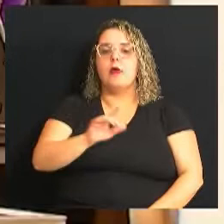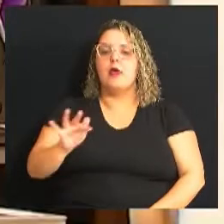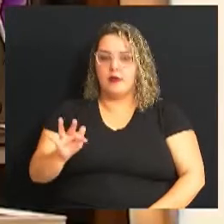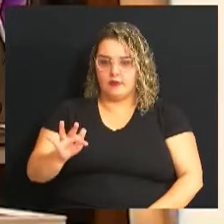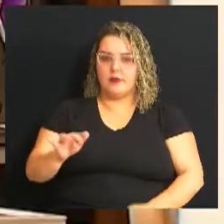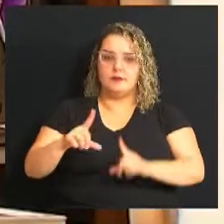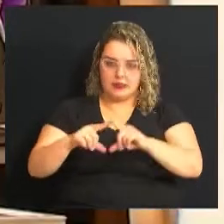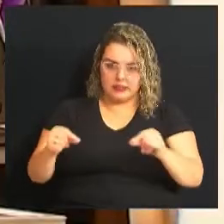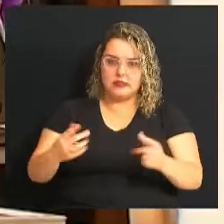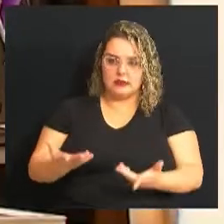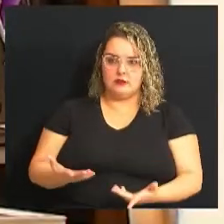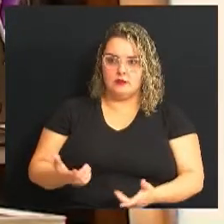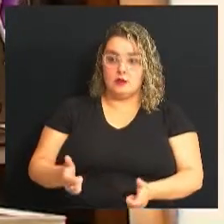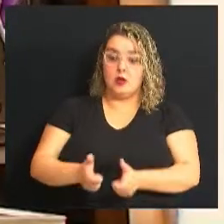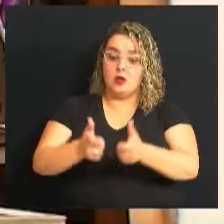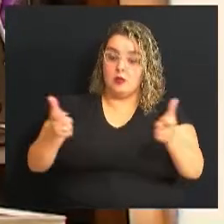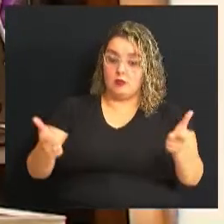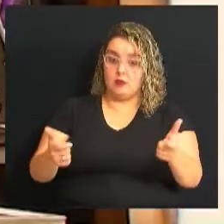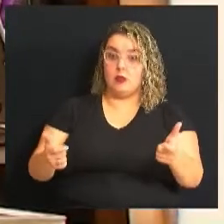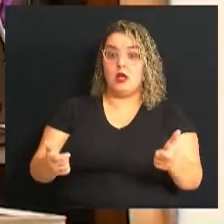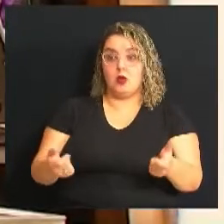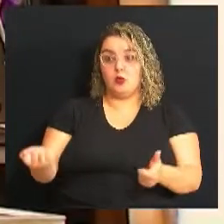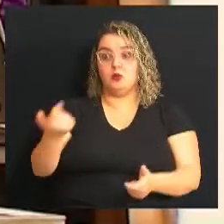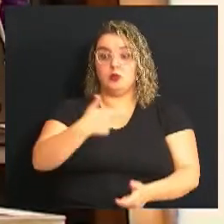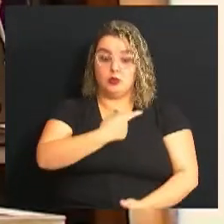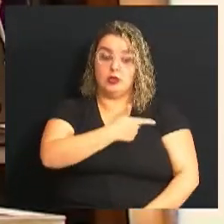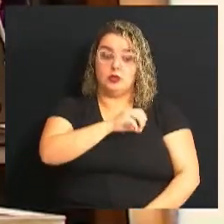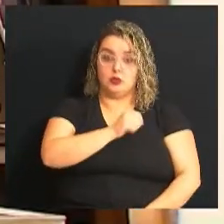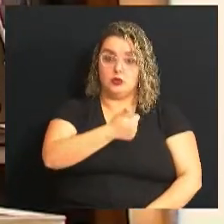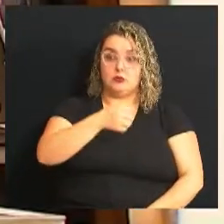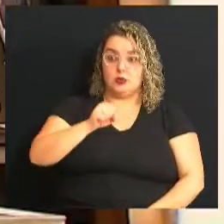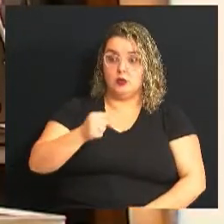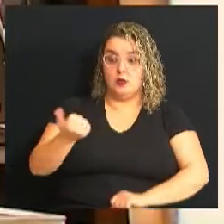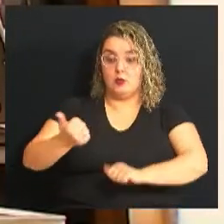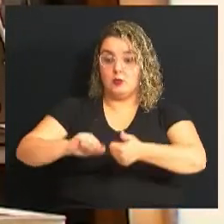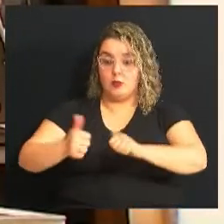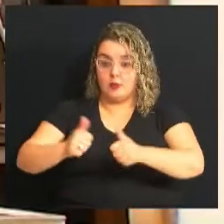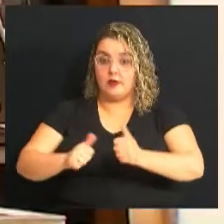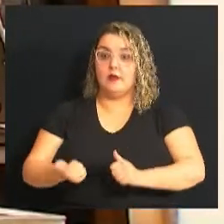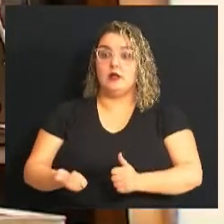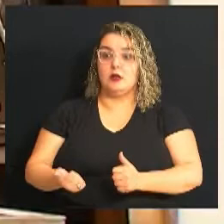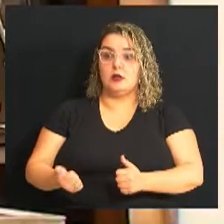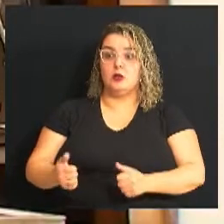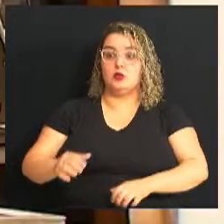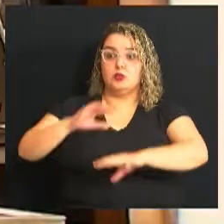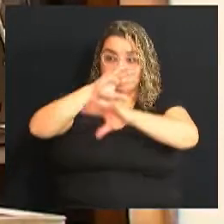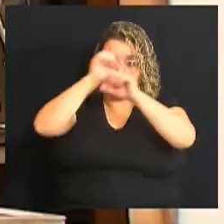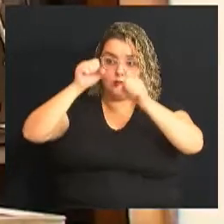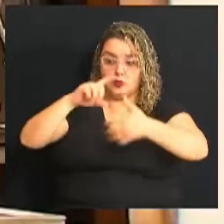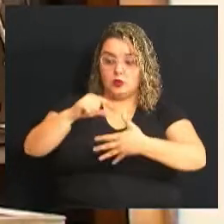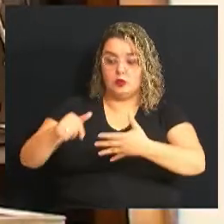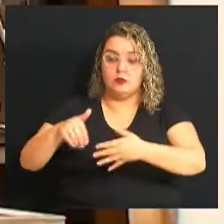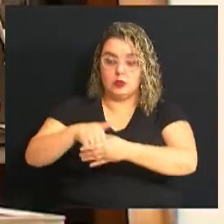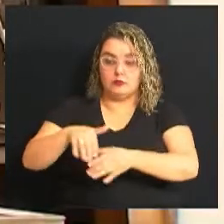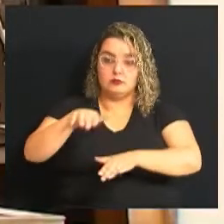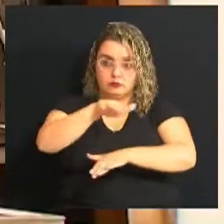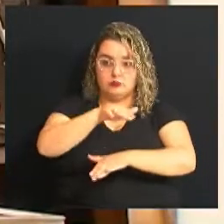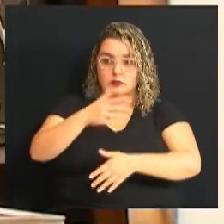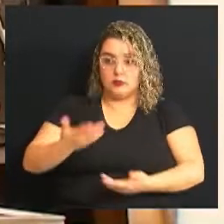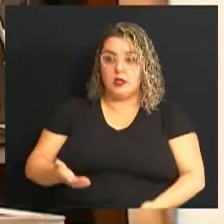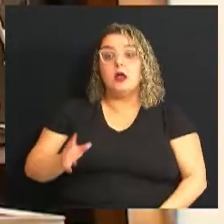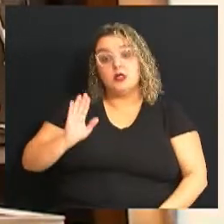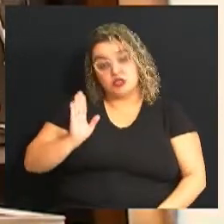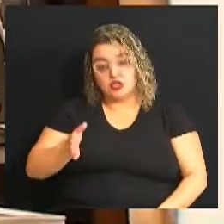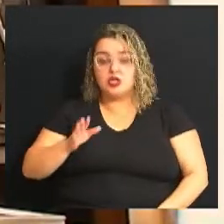que o registrado em 2018, segundo um balanço do Tribunal Superior Eleitoral. Para muita gente esse é um ritual já